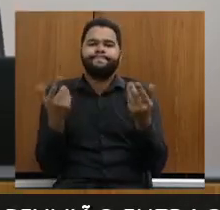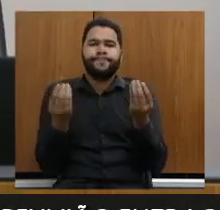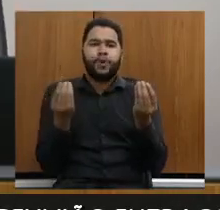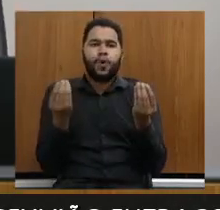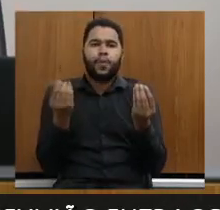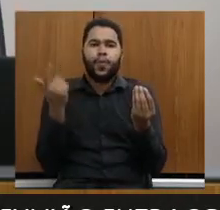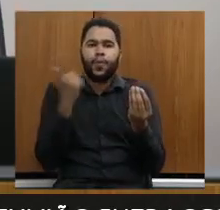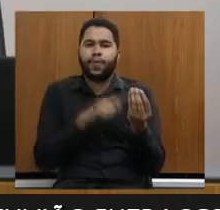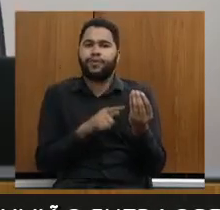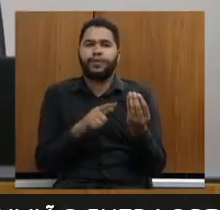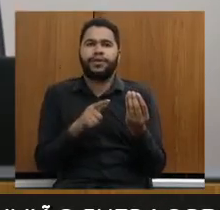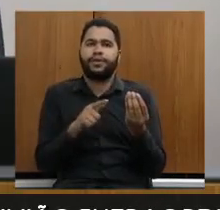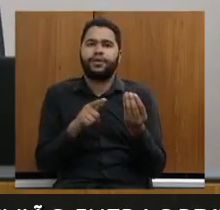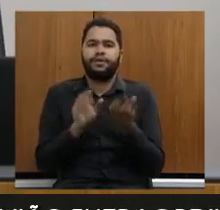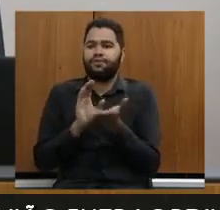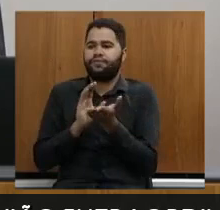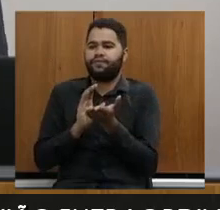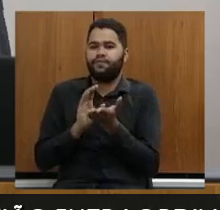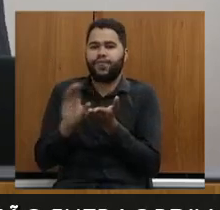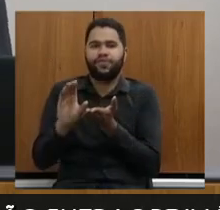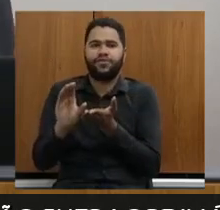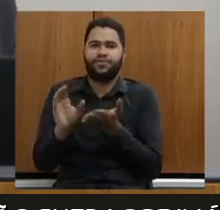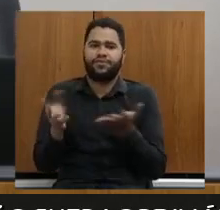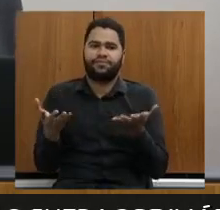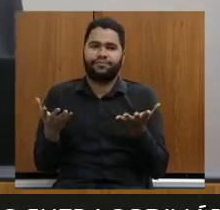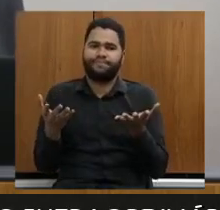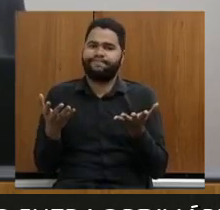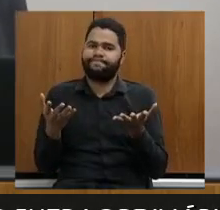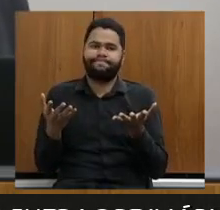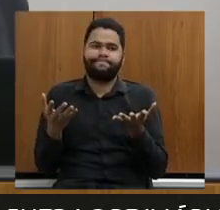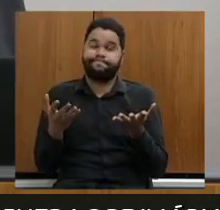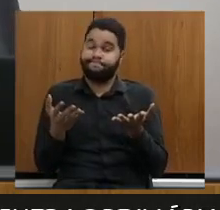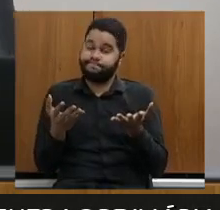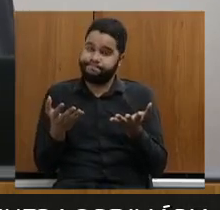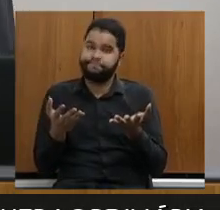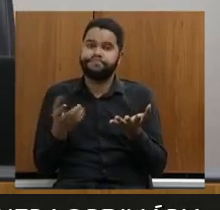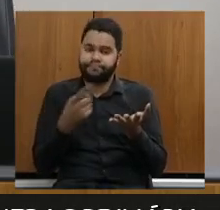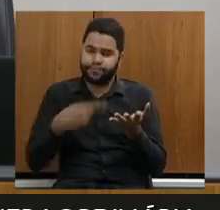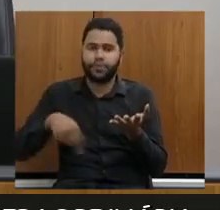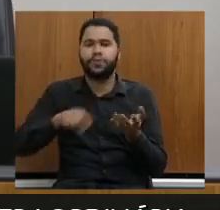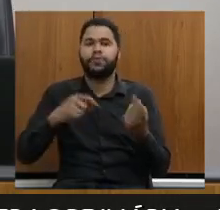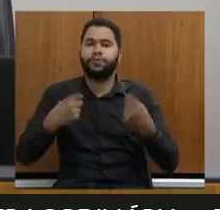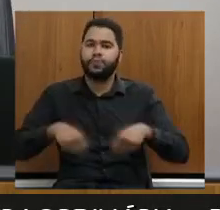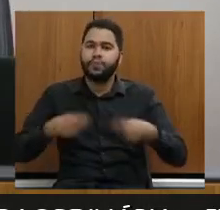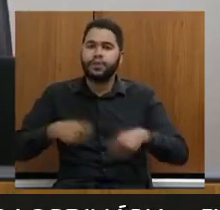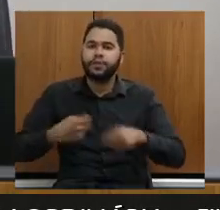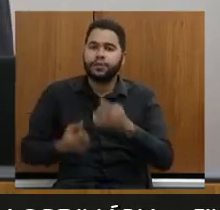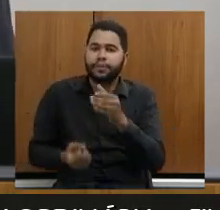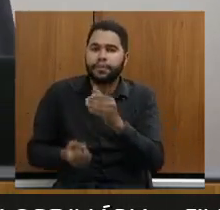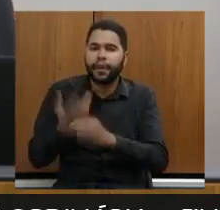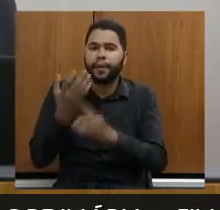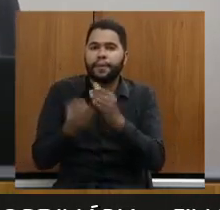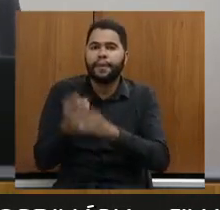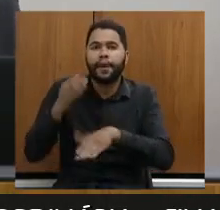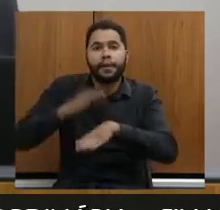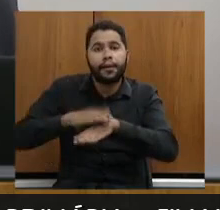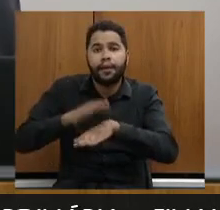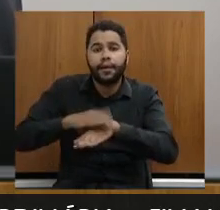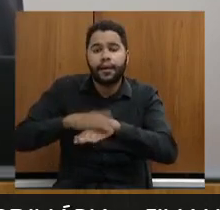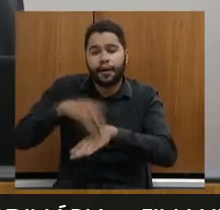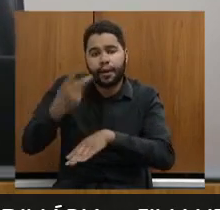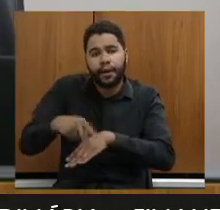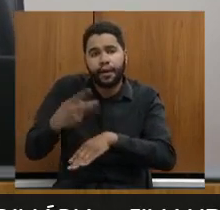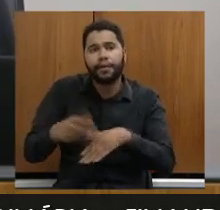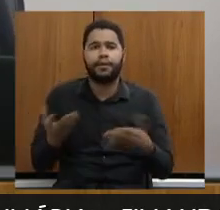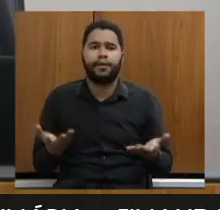sustentar e ninguém vai investir numa planta de ureia nesse sentido então nós precisamos é produção do nosso próprio